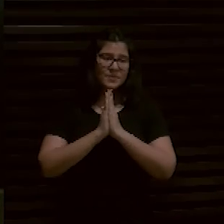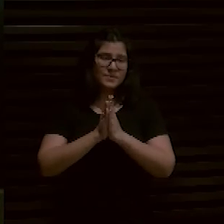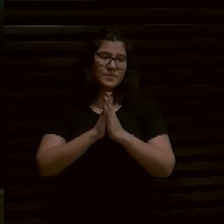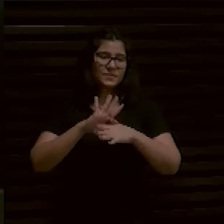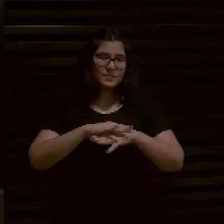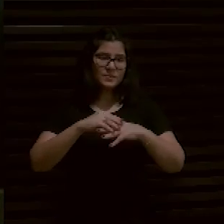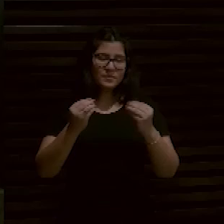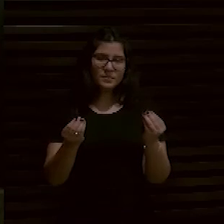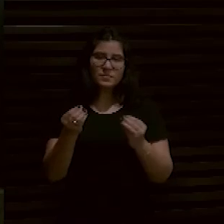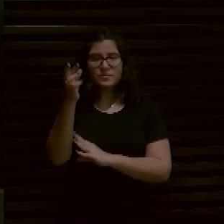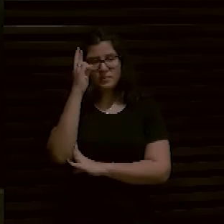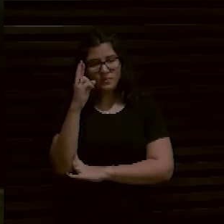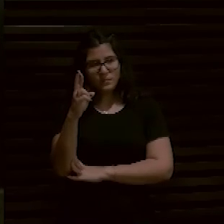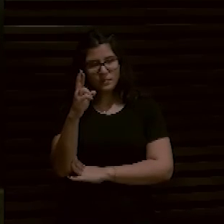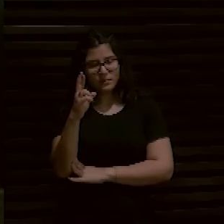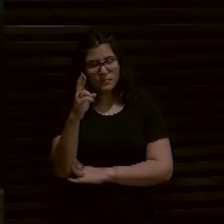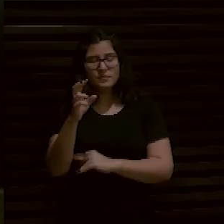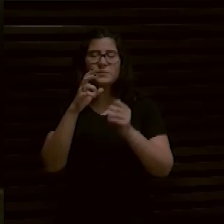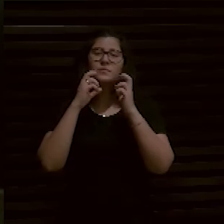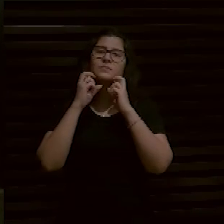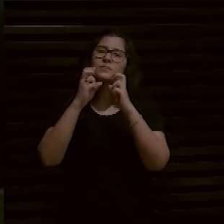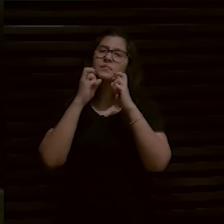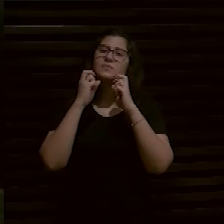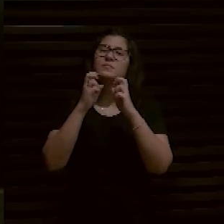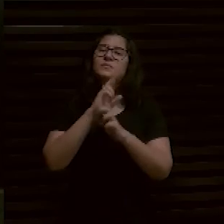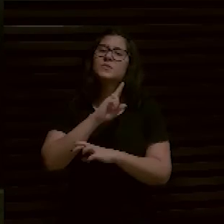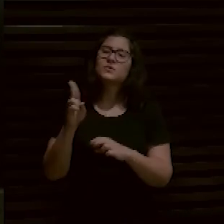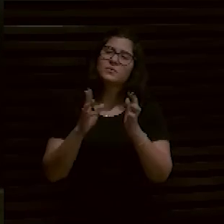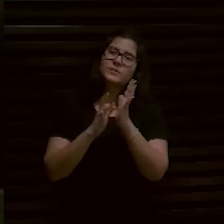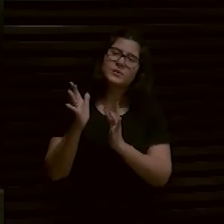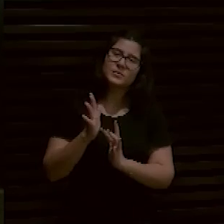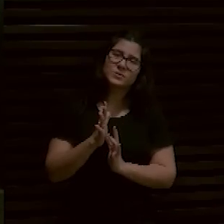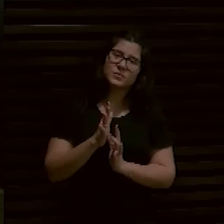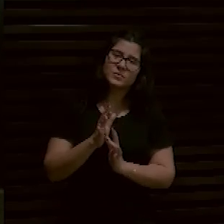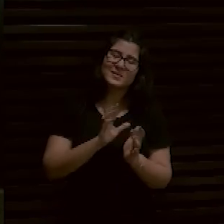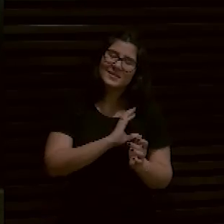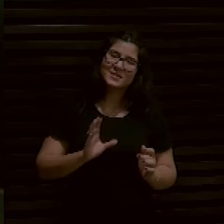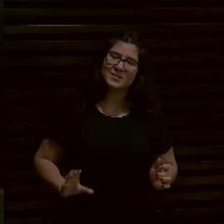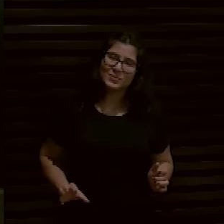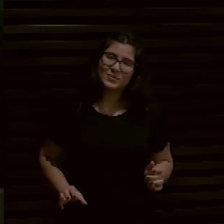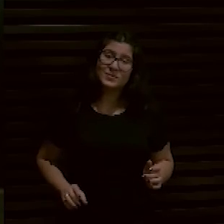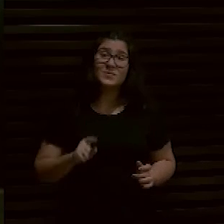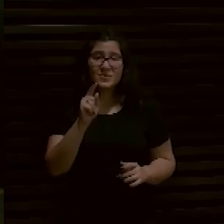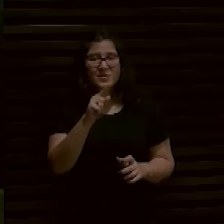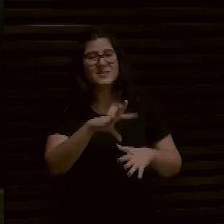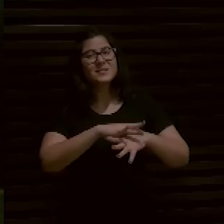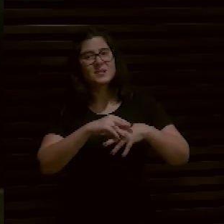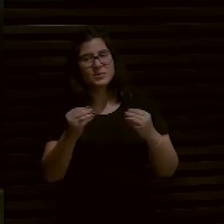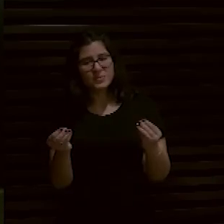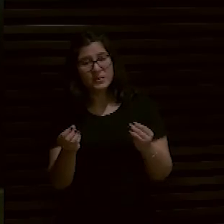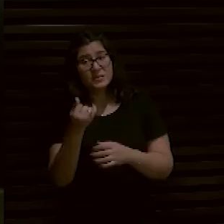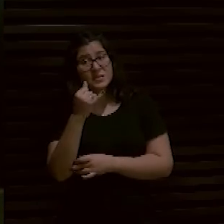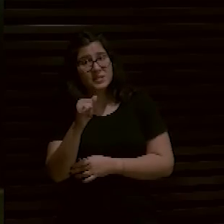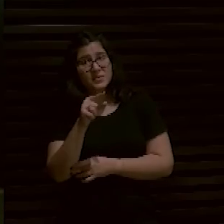Cura-me, Senhor. Invoque o nome de Jesus, do Cristo. Você será curado. Se você